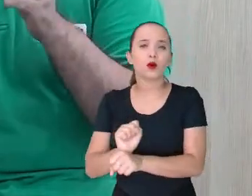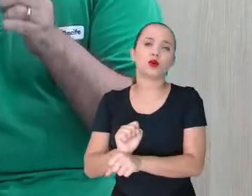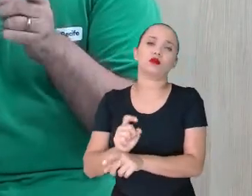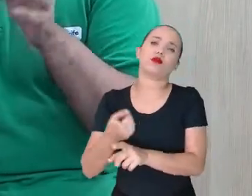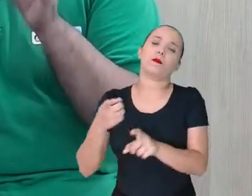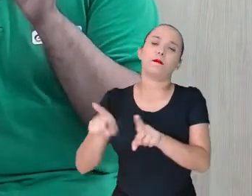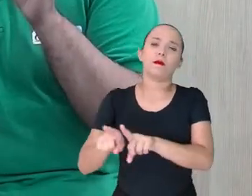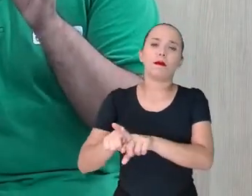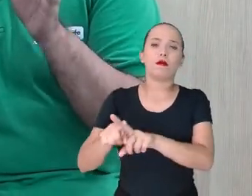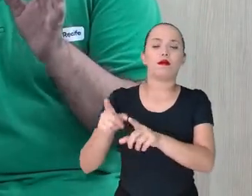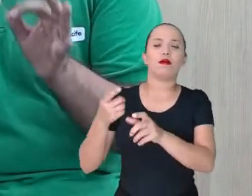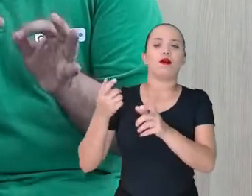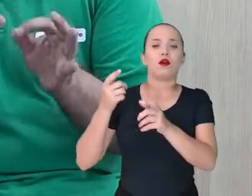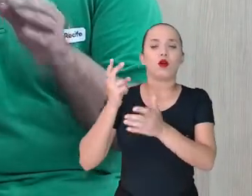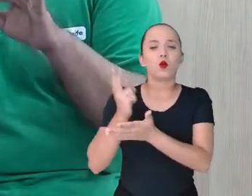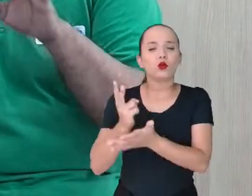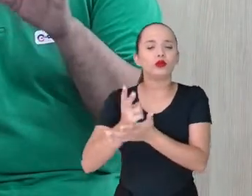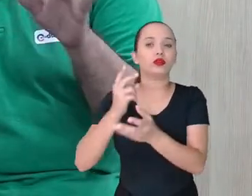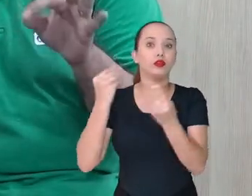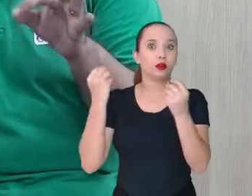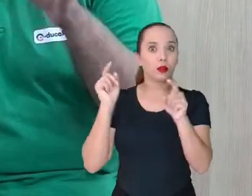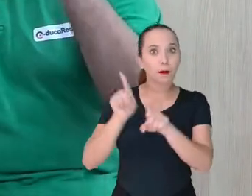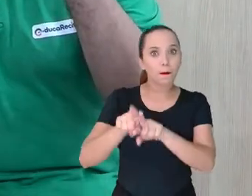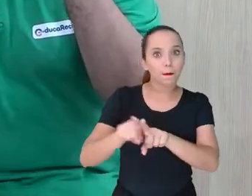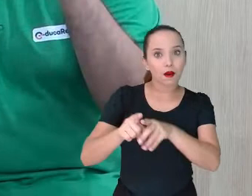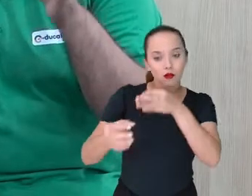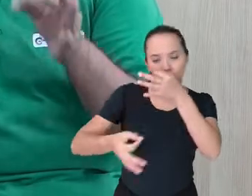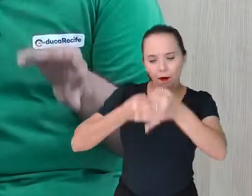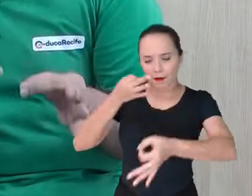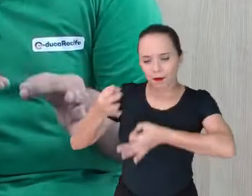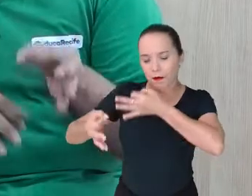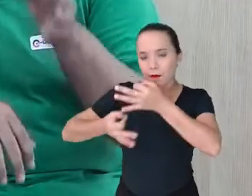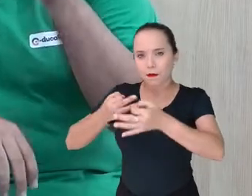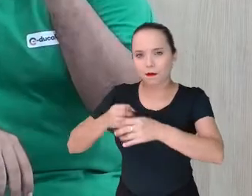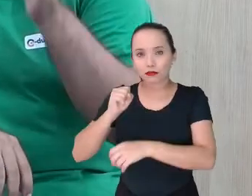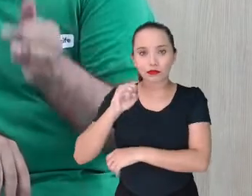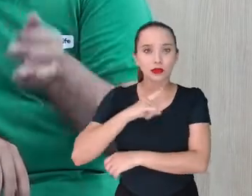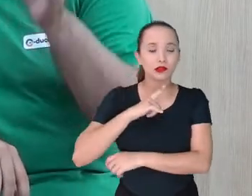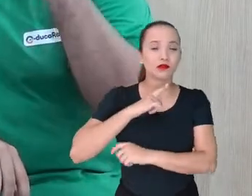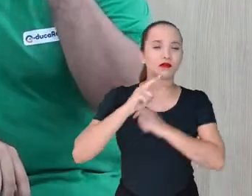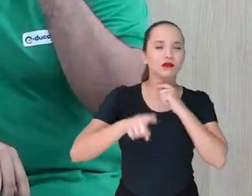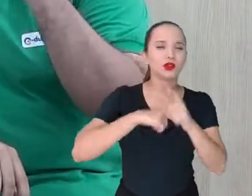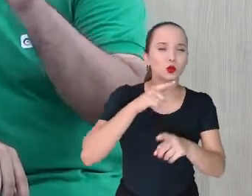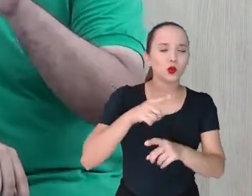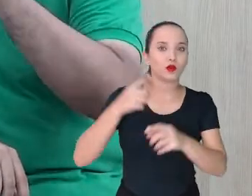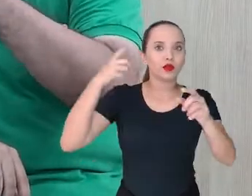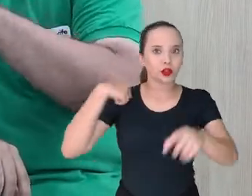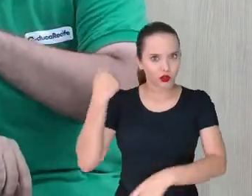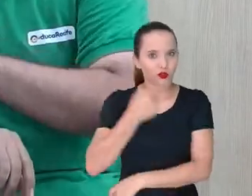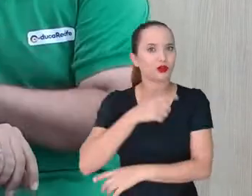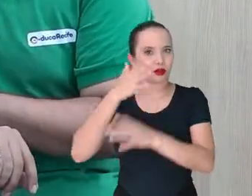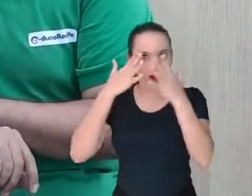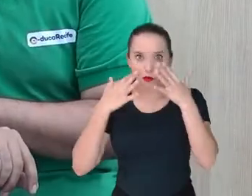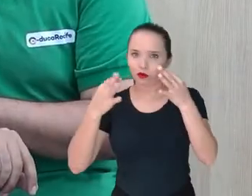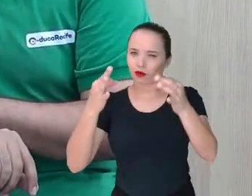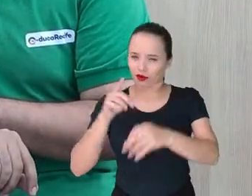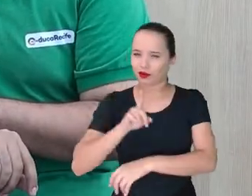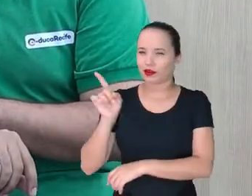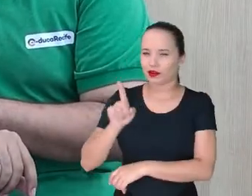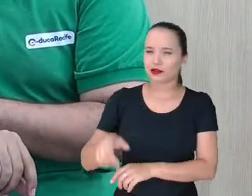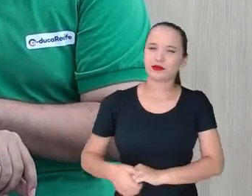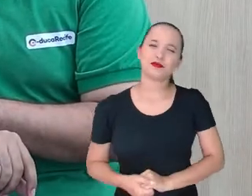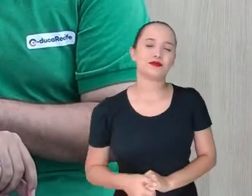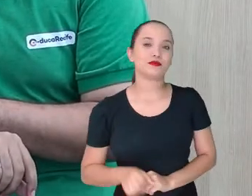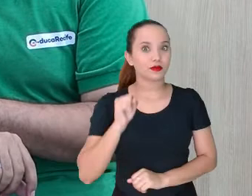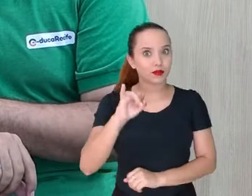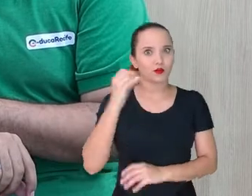e também deixar o seu comentário se tiver alguma dúvida. E estamos aqui de olho. E nas nossas aulas seguintes, se você deixou